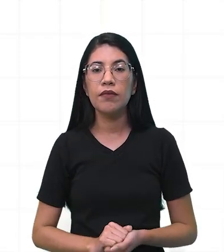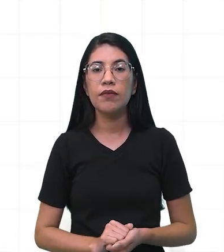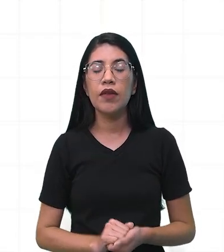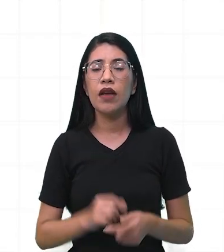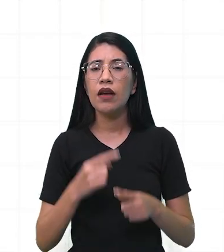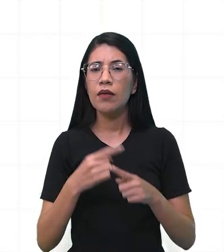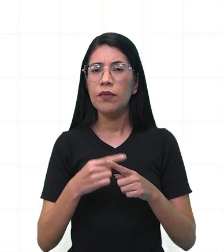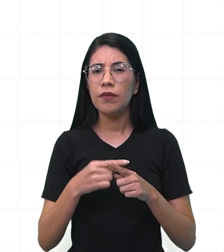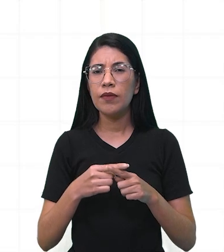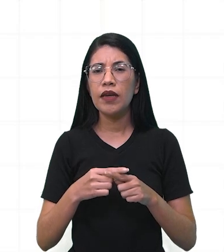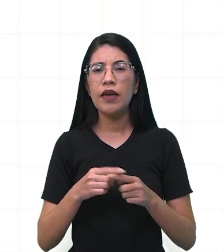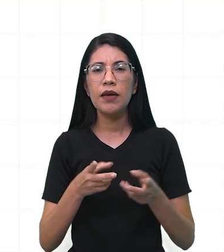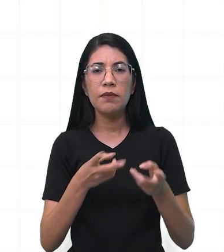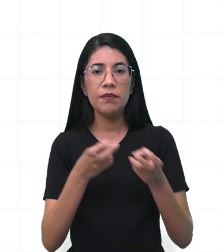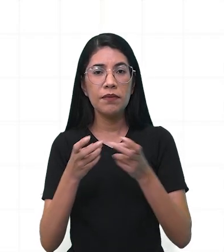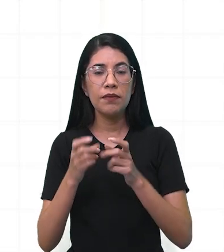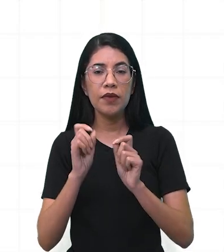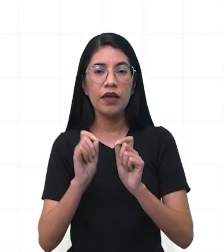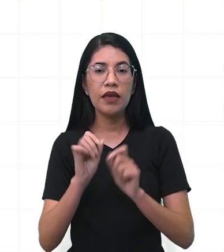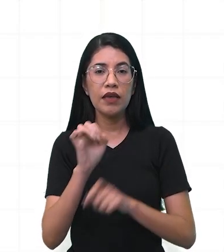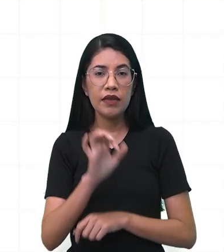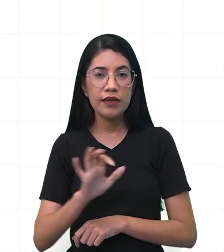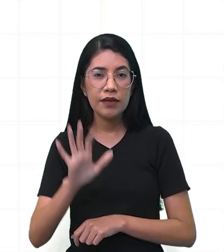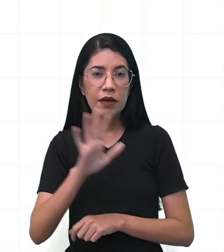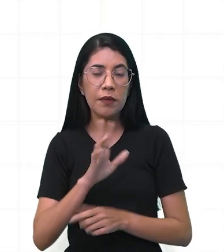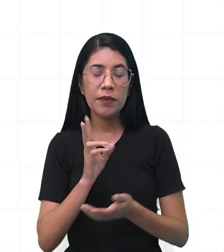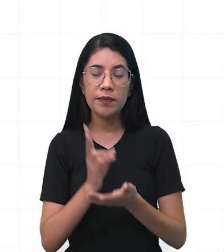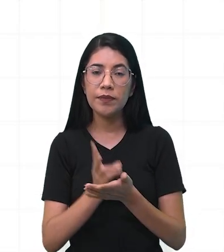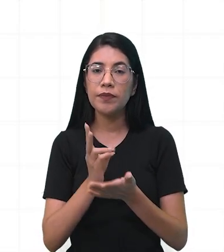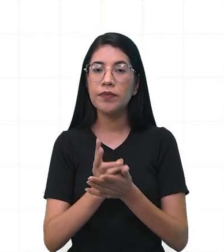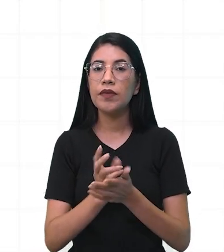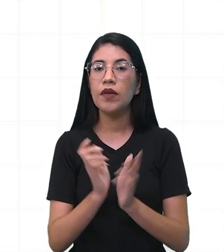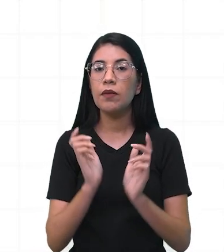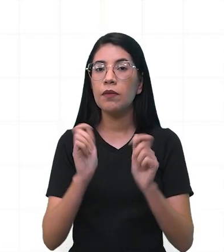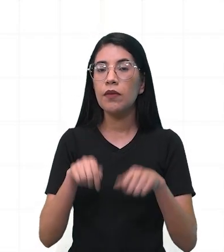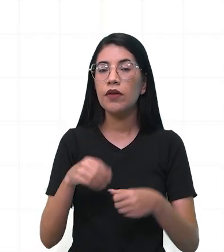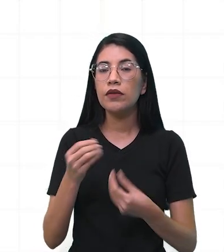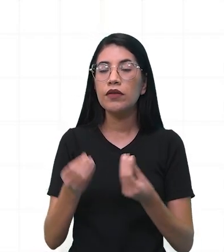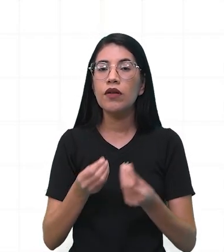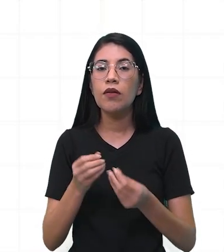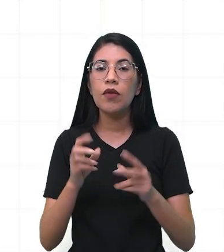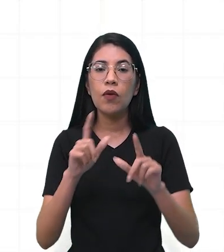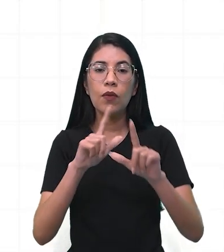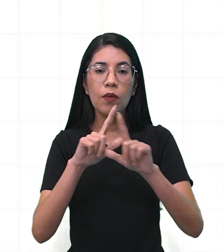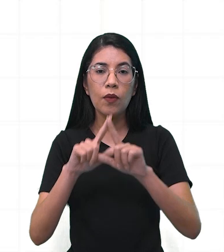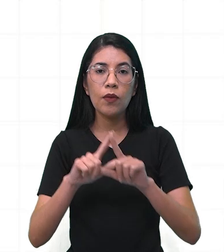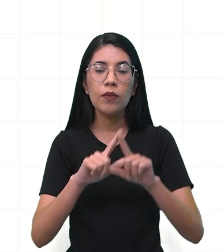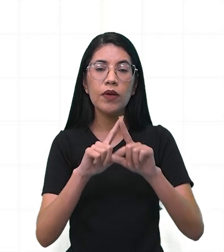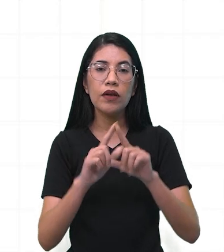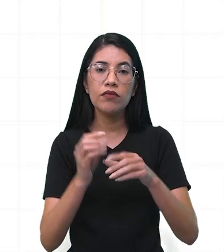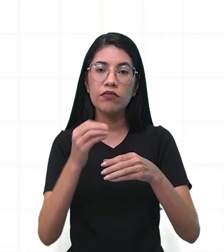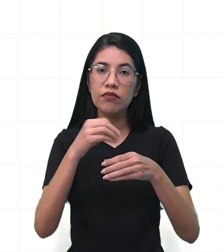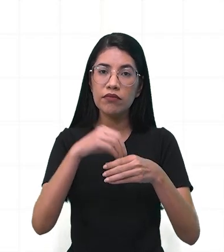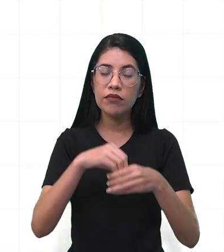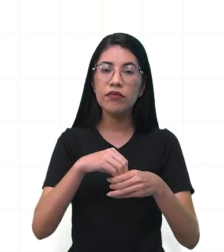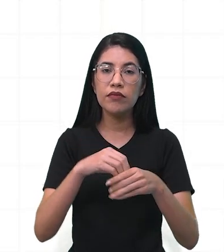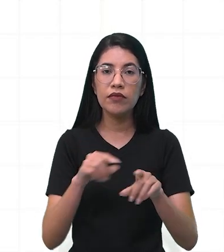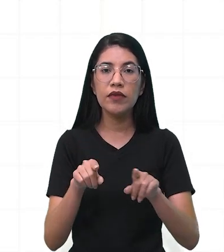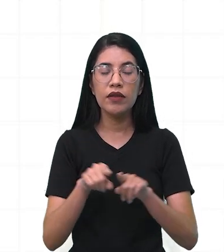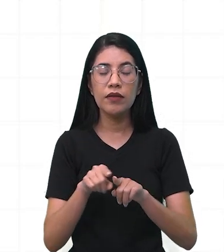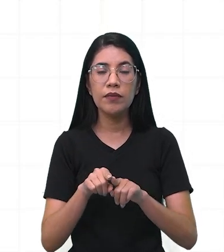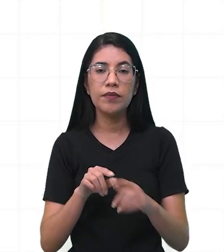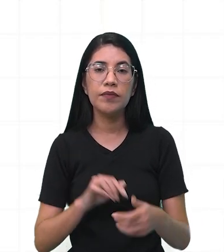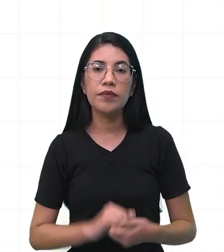quê? Porque você vai verificar que todas as figuras, elas podem ser formadas ali por triângulos dentro dela. Então,